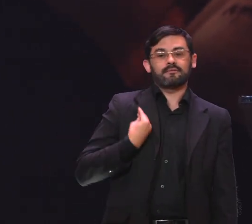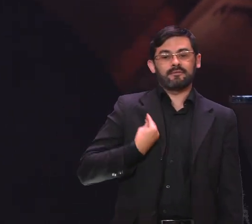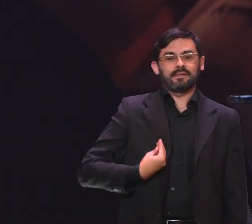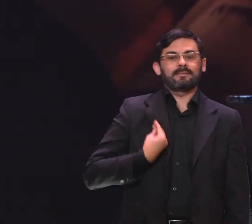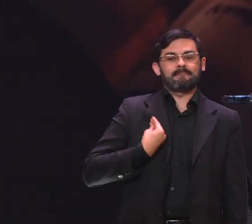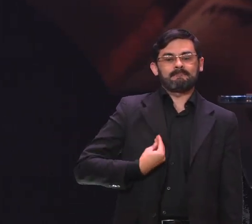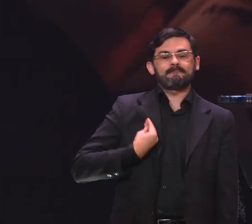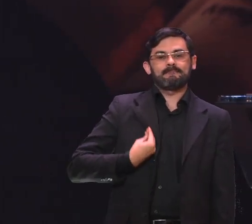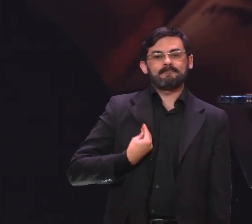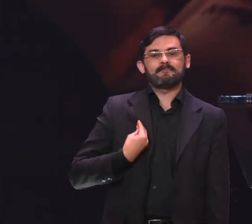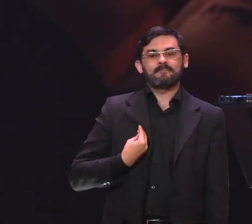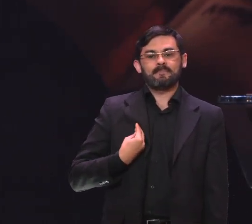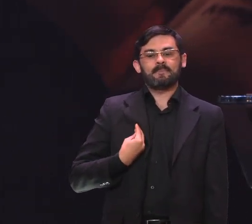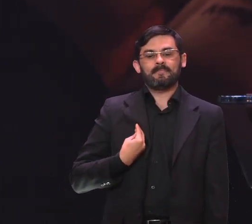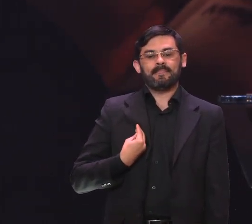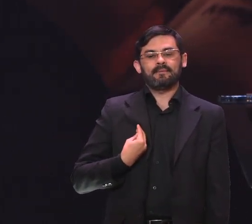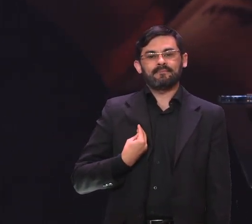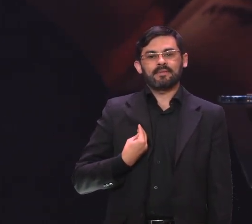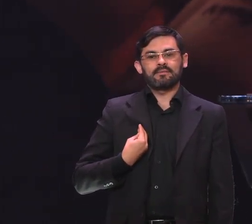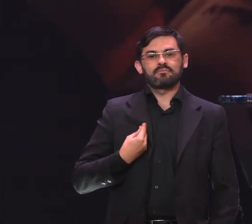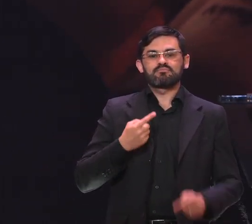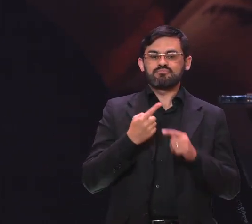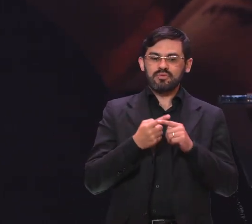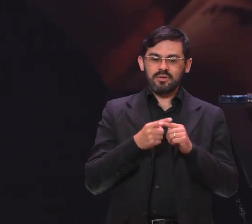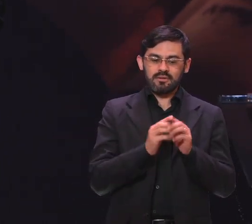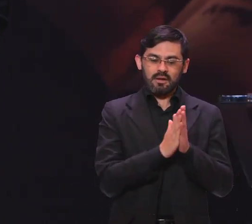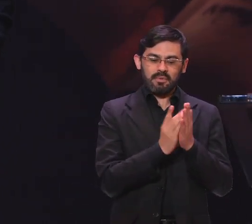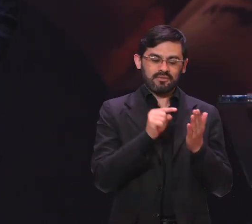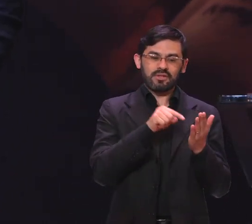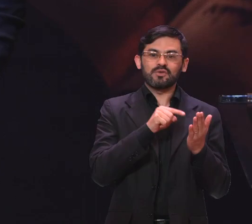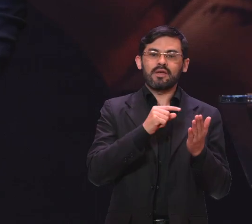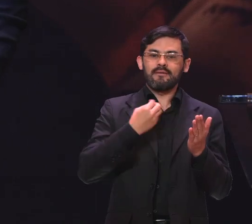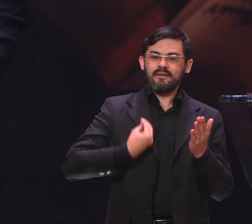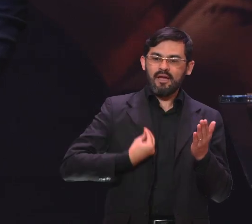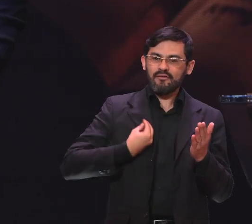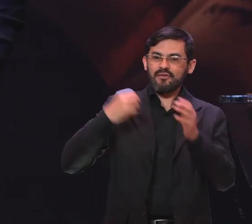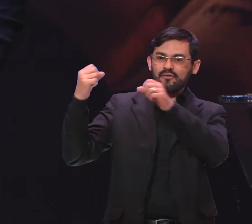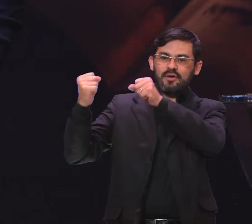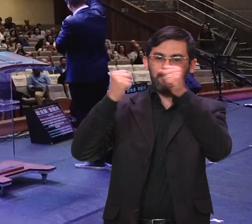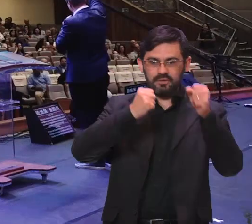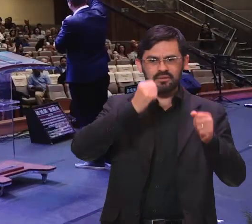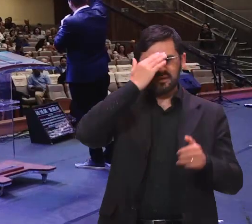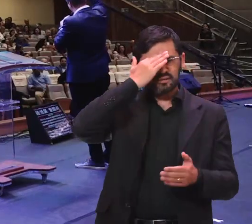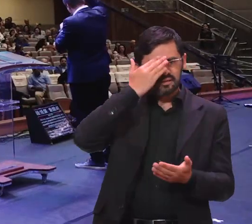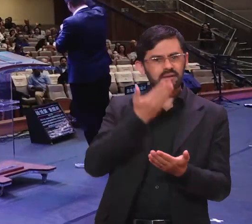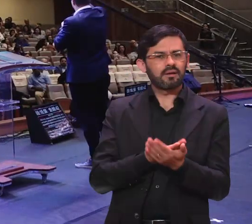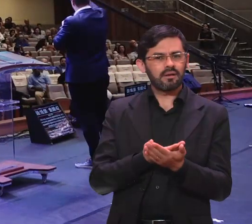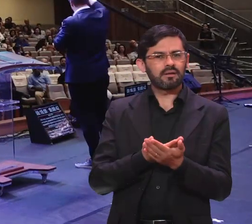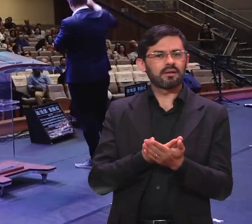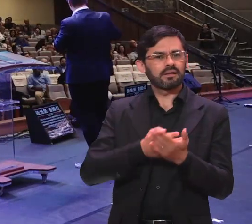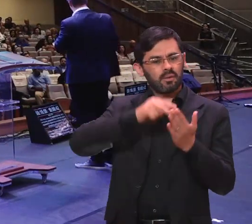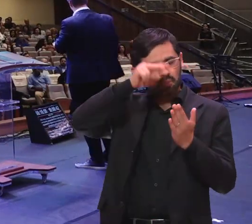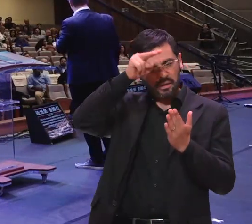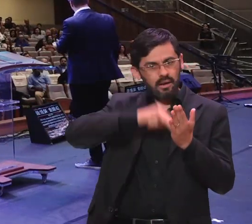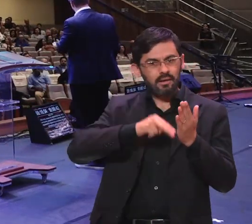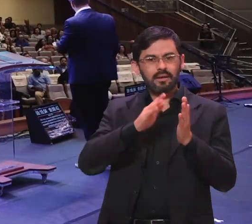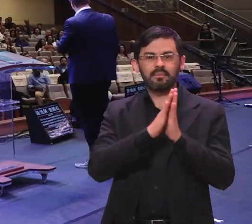nossa vida. Essa palavra é viva e poderosa. Quantos creem nisso? Leia a